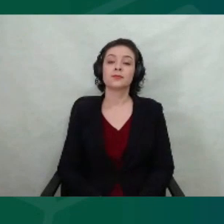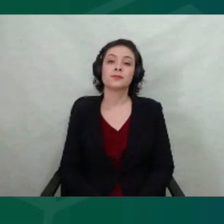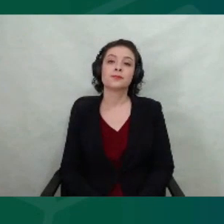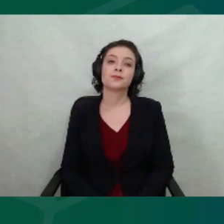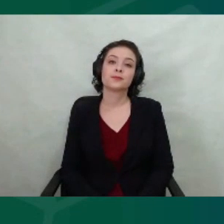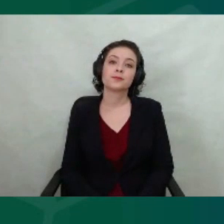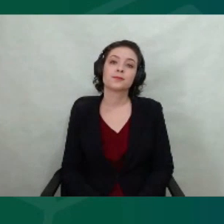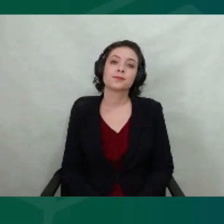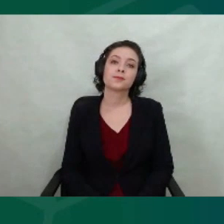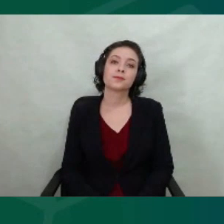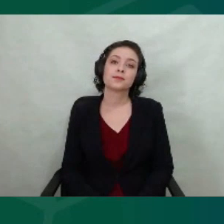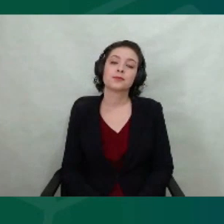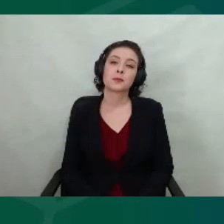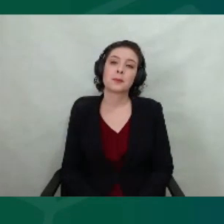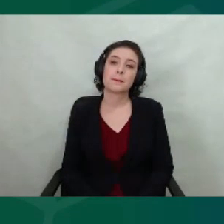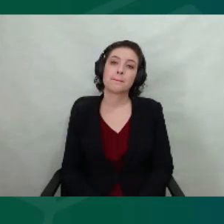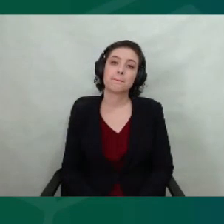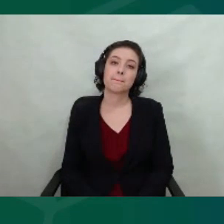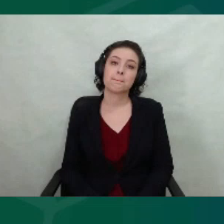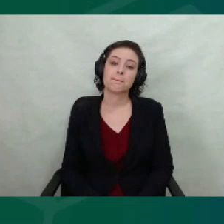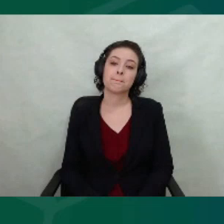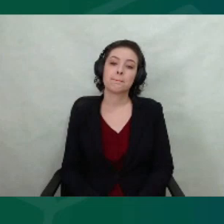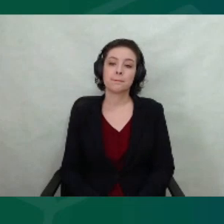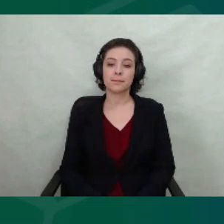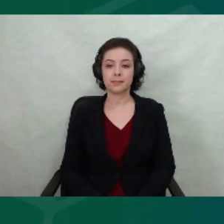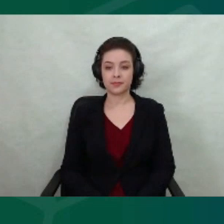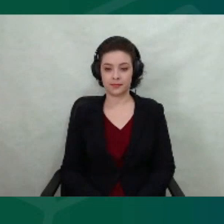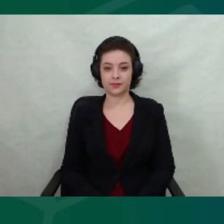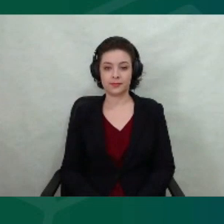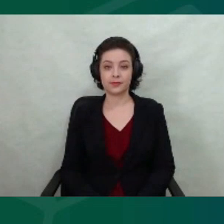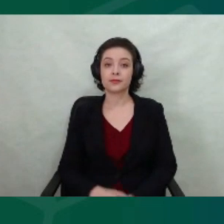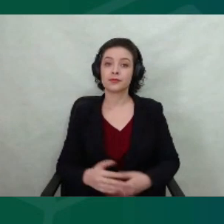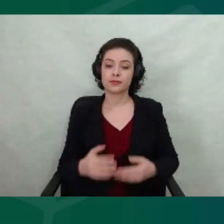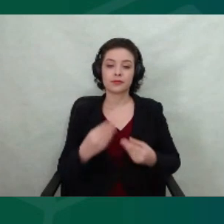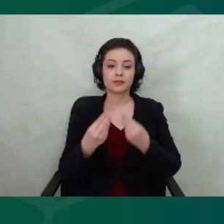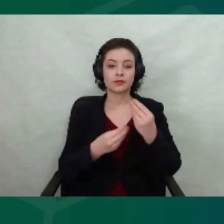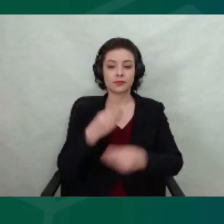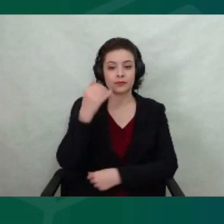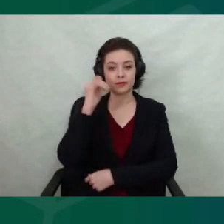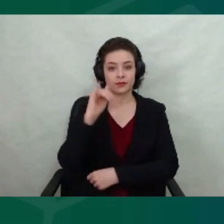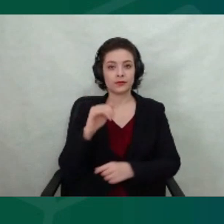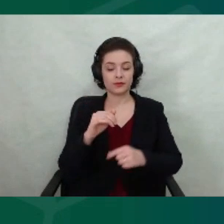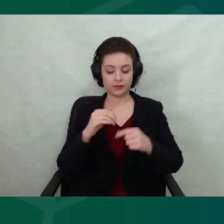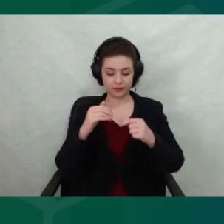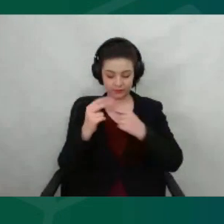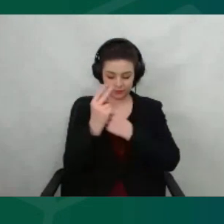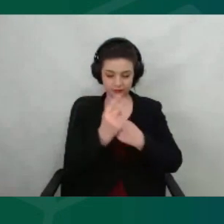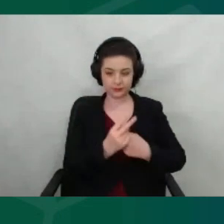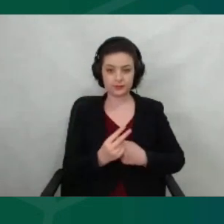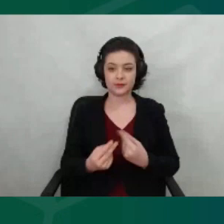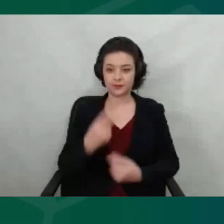Próximo slide, por favor. Bom, e como prevenção, é claro que